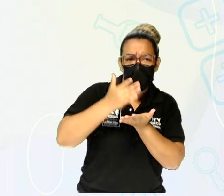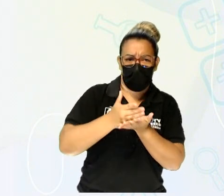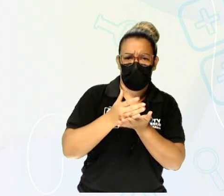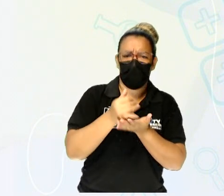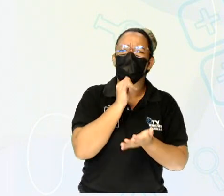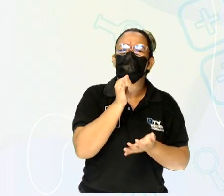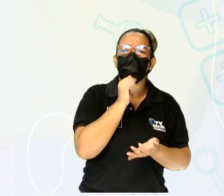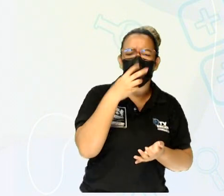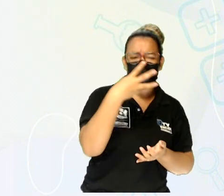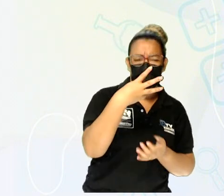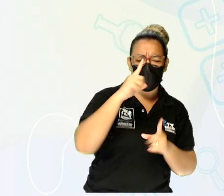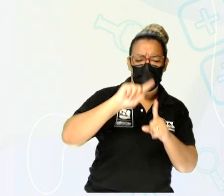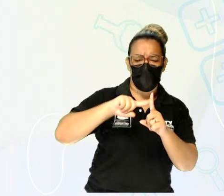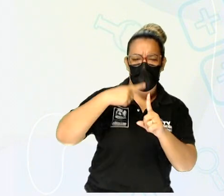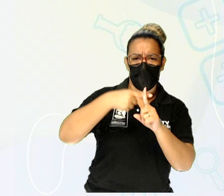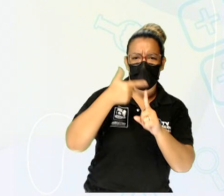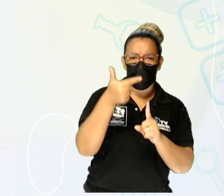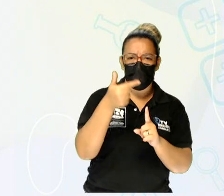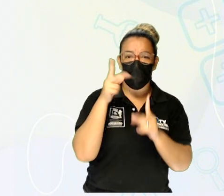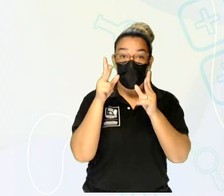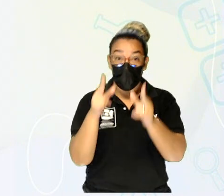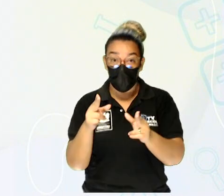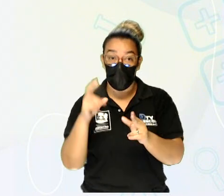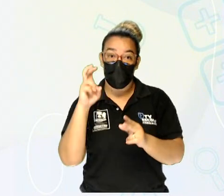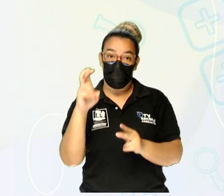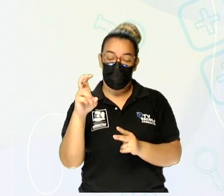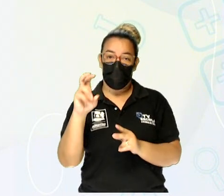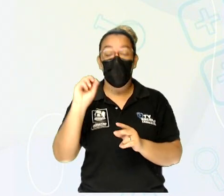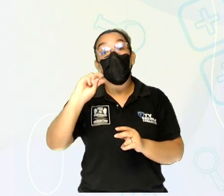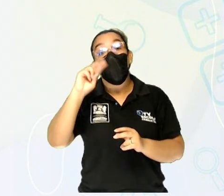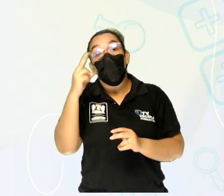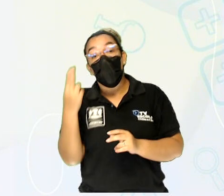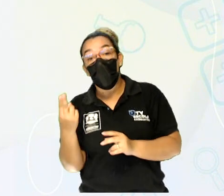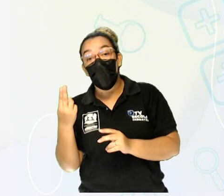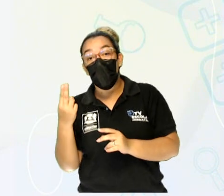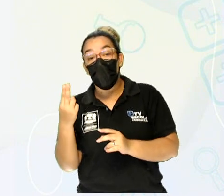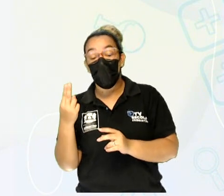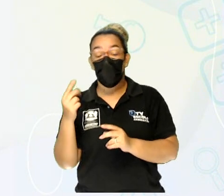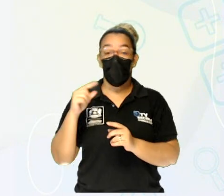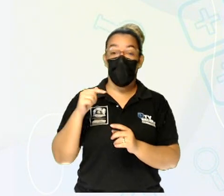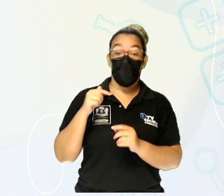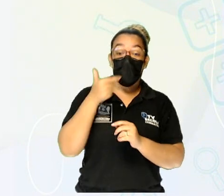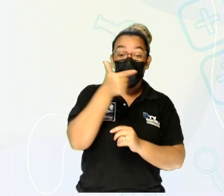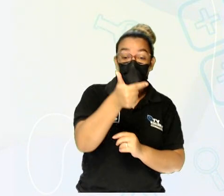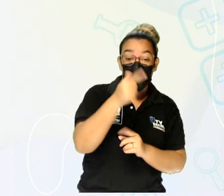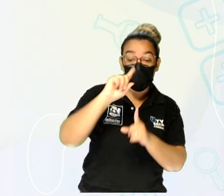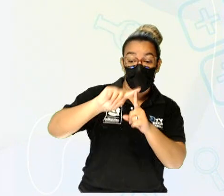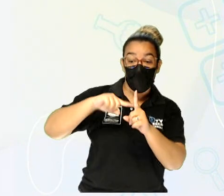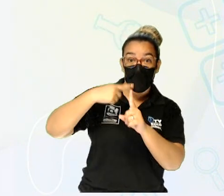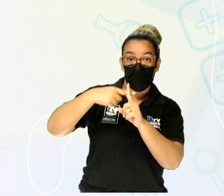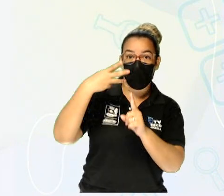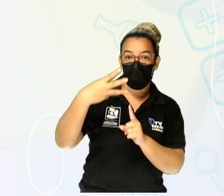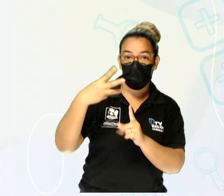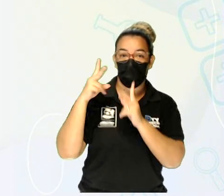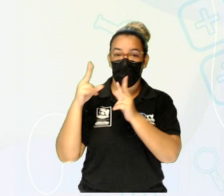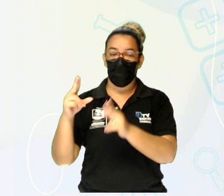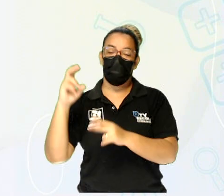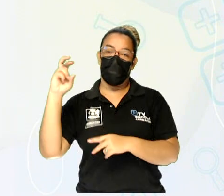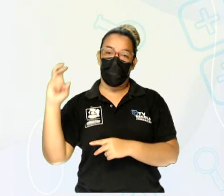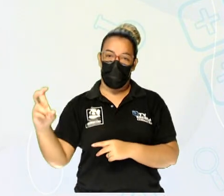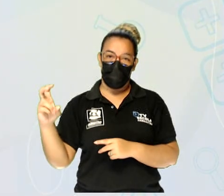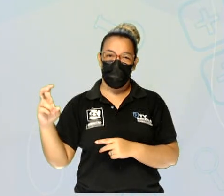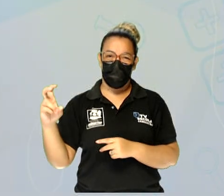mais 2, é 5, ou 2 mais 3 também é 5, ou seja, mesmo mudando a ordem